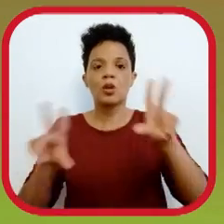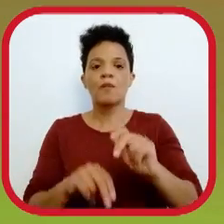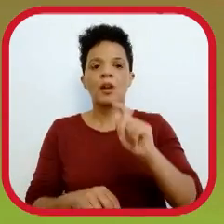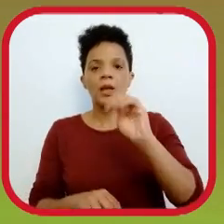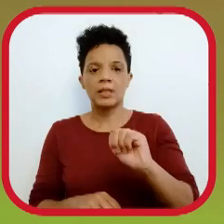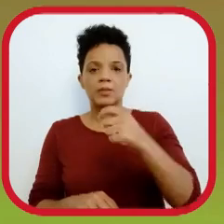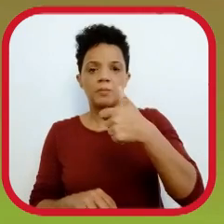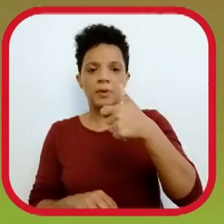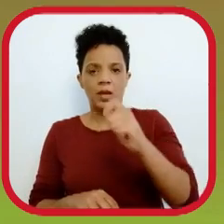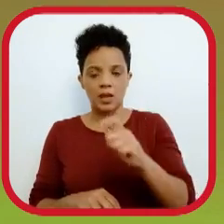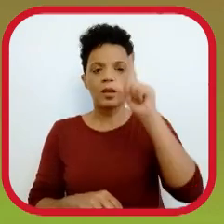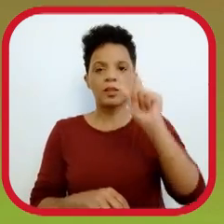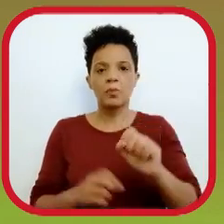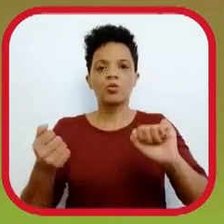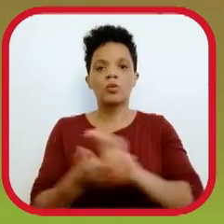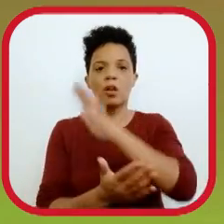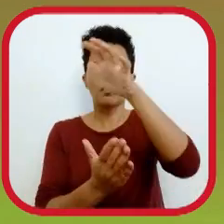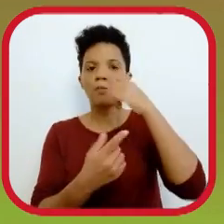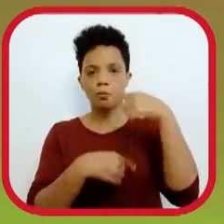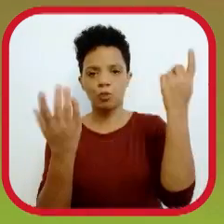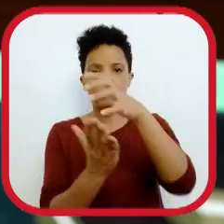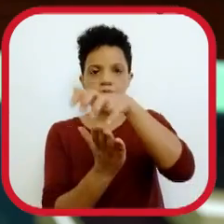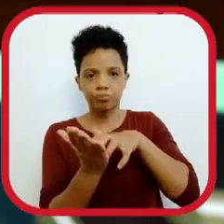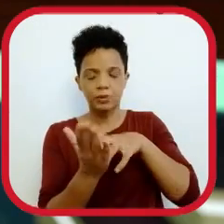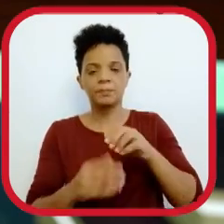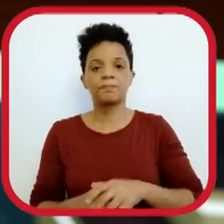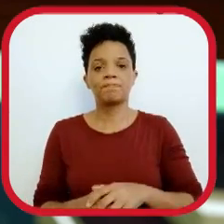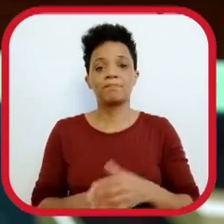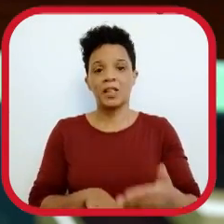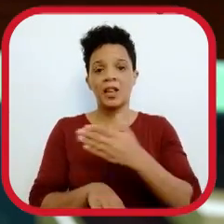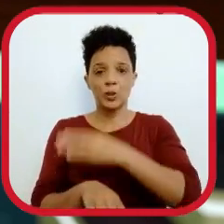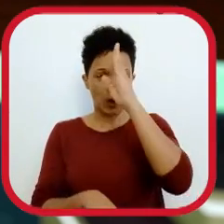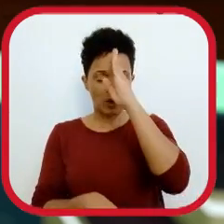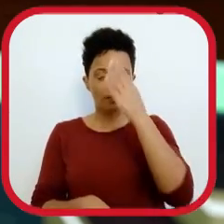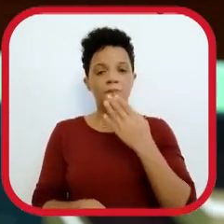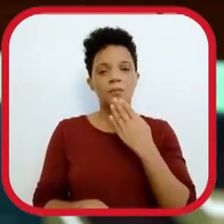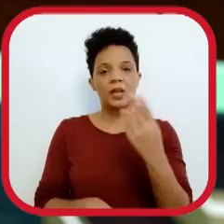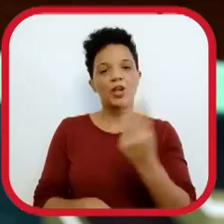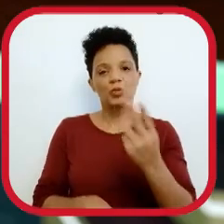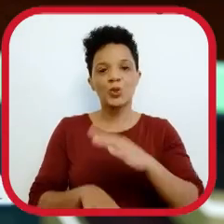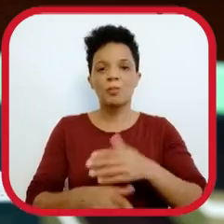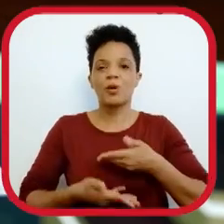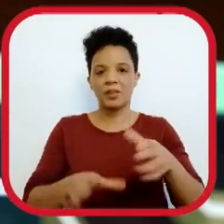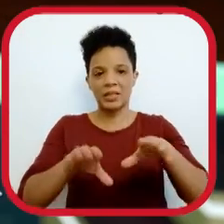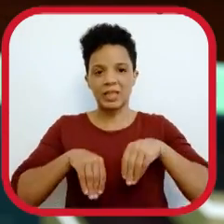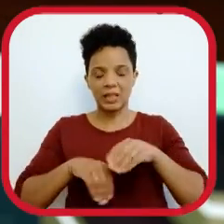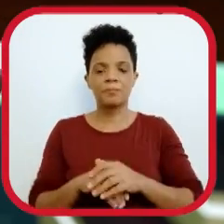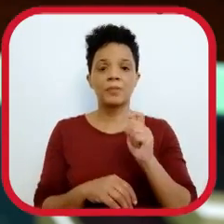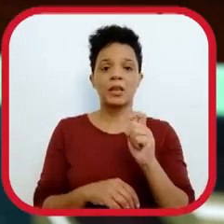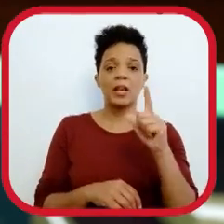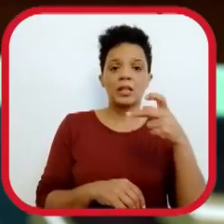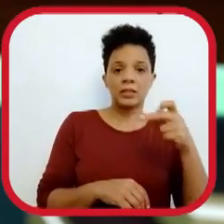nova SBE e colunista do Jornal Público. Antes de mais, muito obrigada a ambas por terem aceitado o nosso